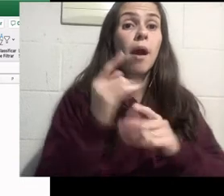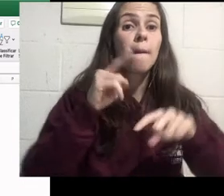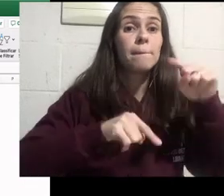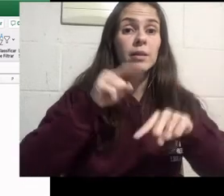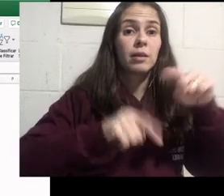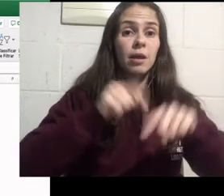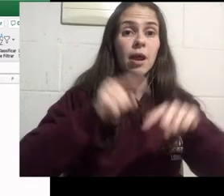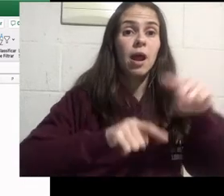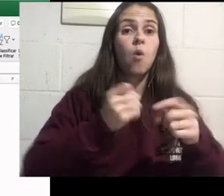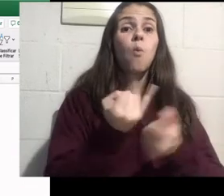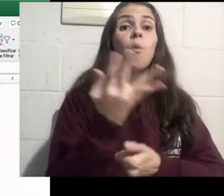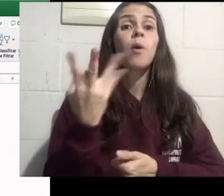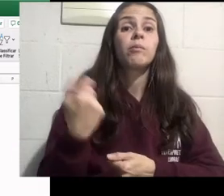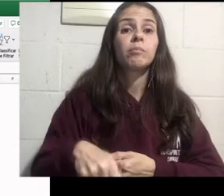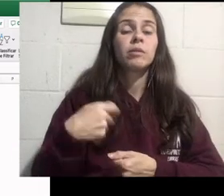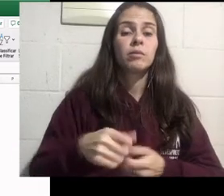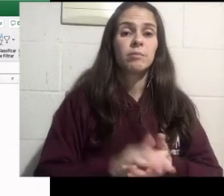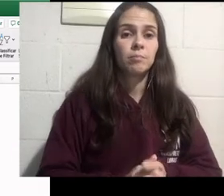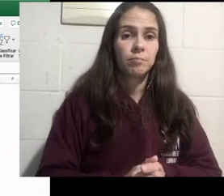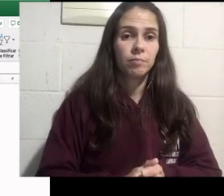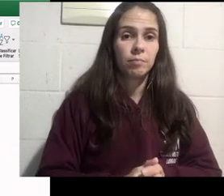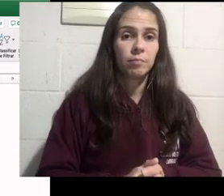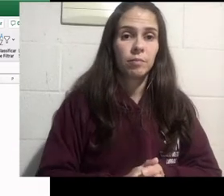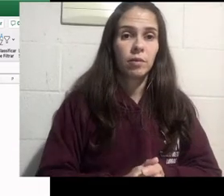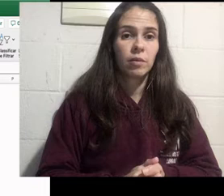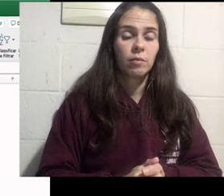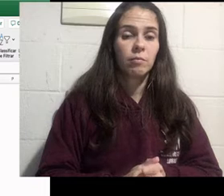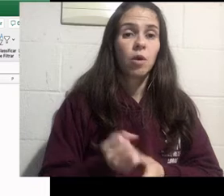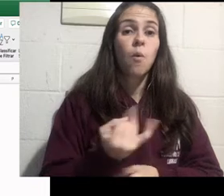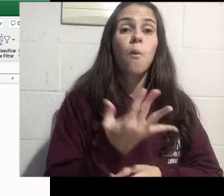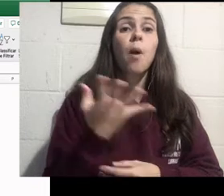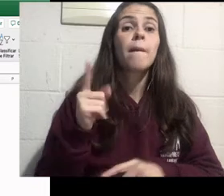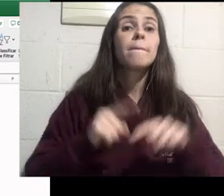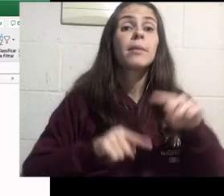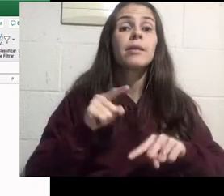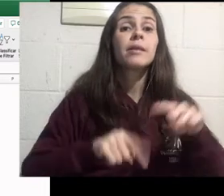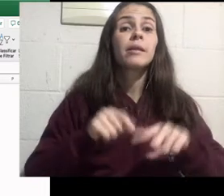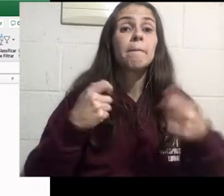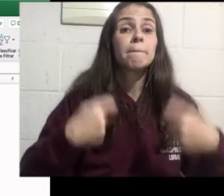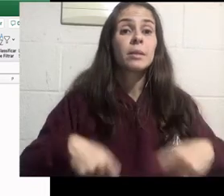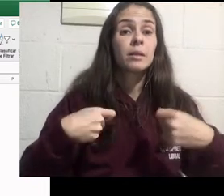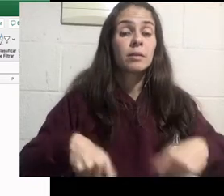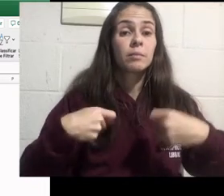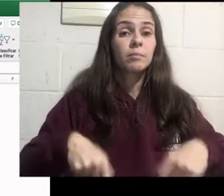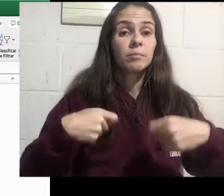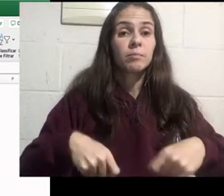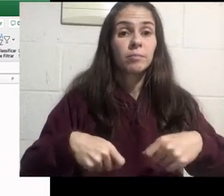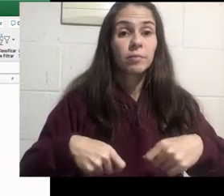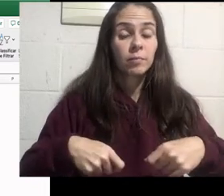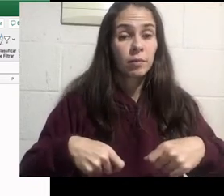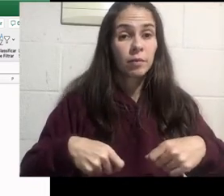materiais diretos. Então, aqui a gente tem que saber, né, quais são os itens que a mini empresa precisa,